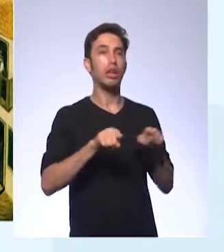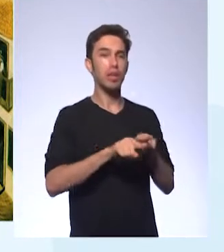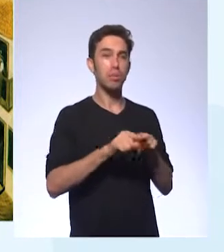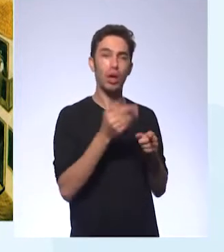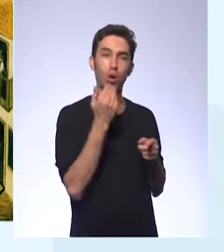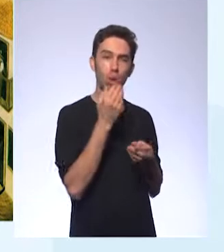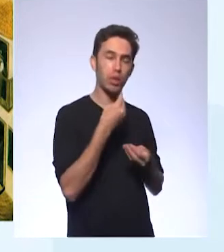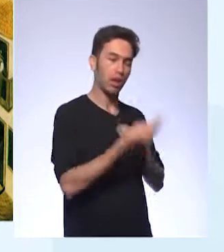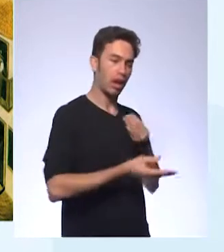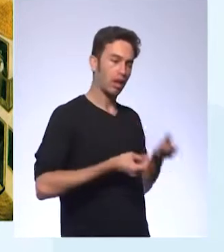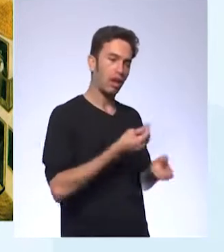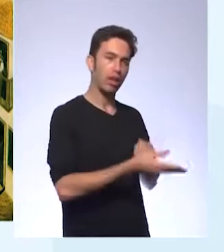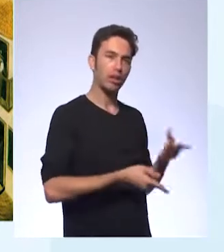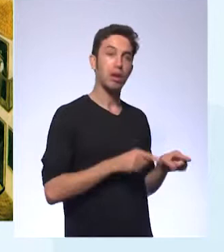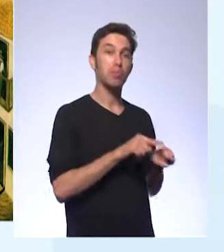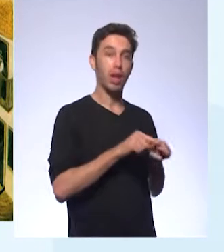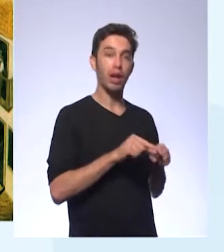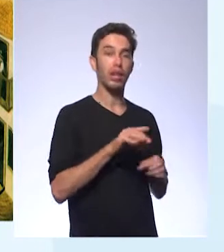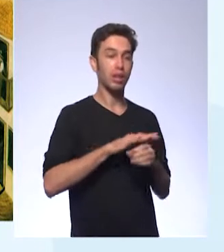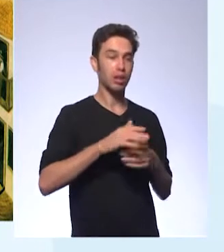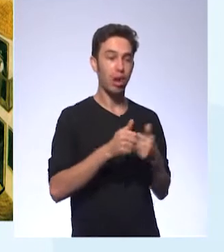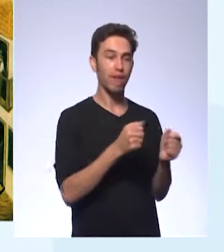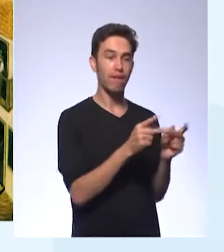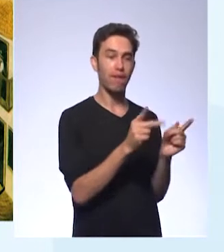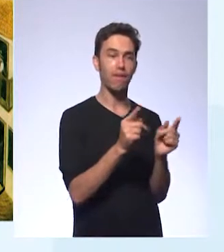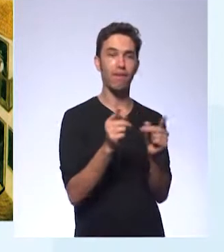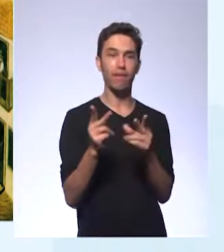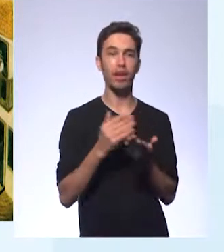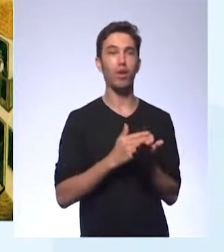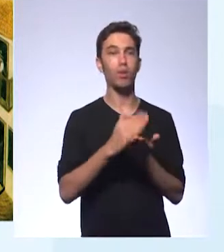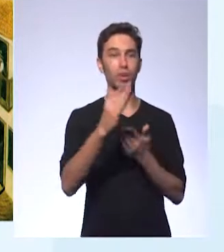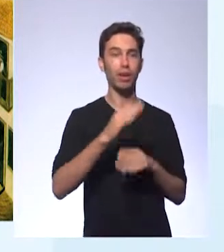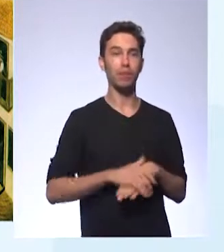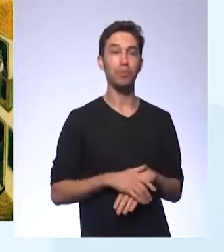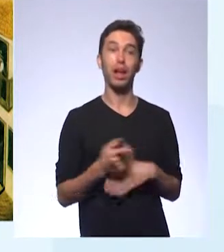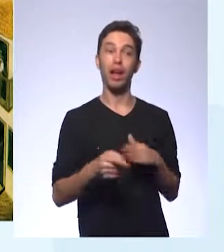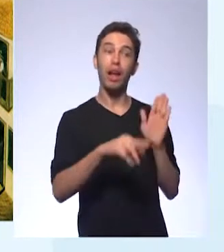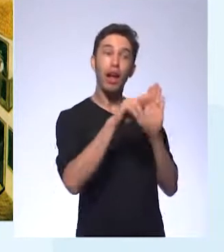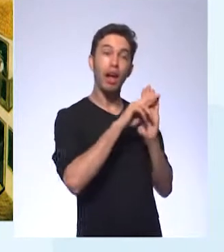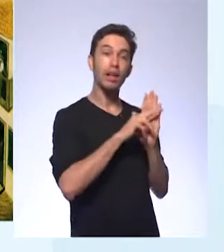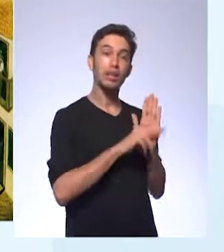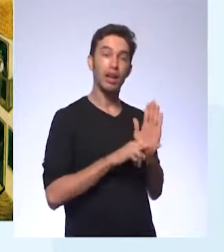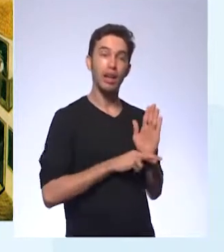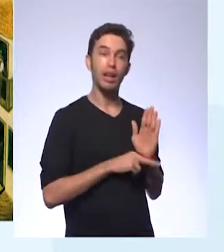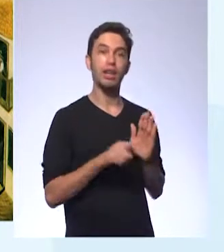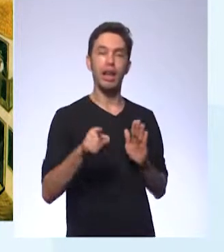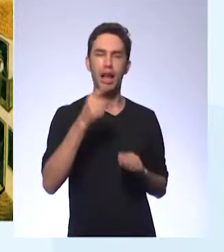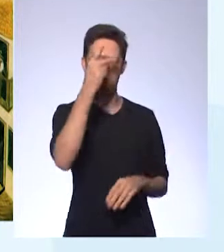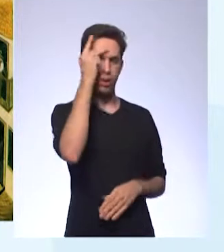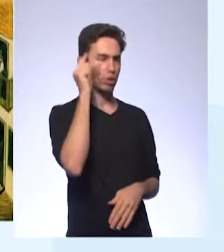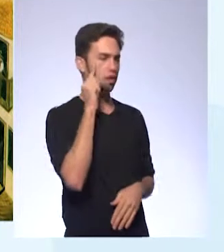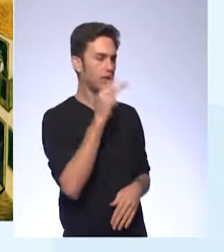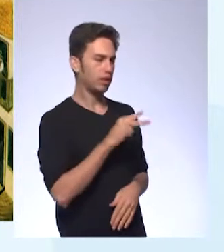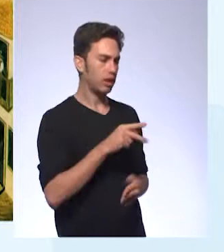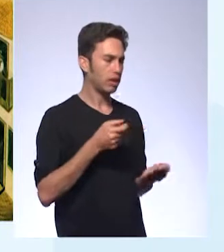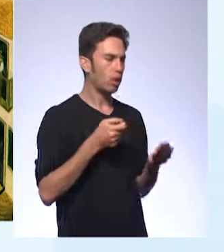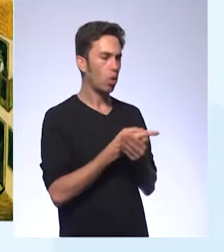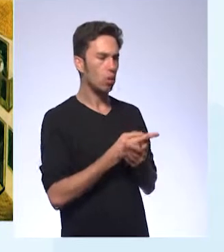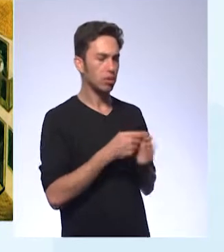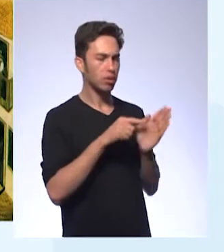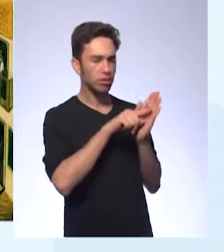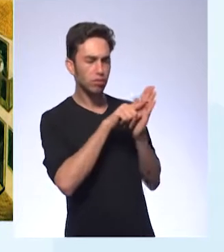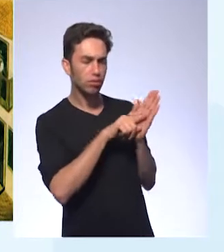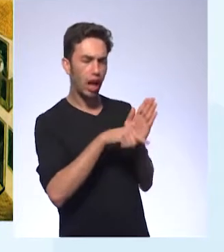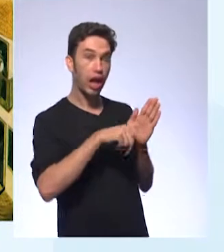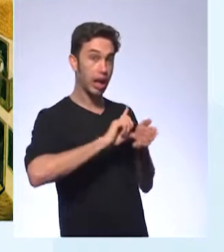a fim de prepará-los para o mercado. Conforme as regras, os compradores realizavam uma